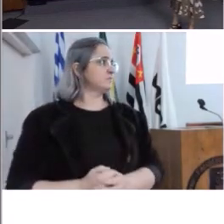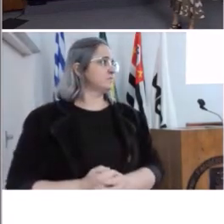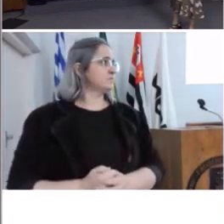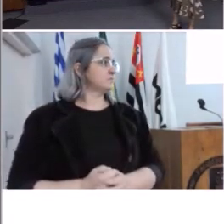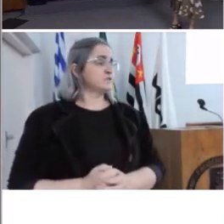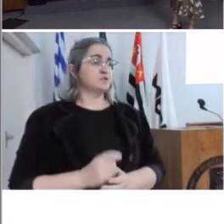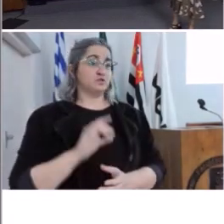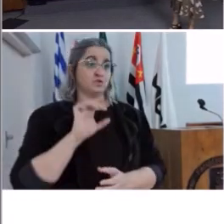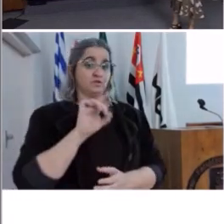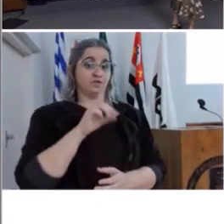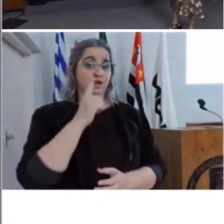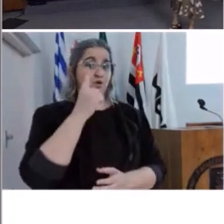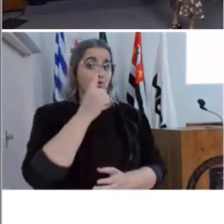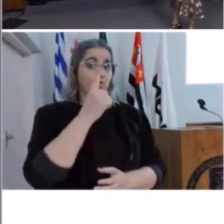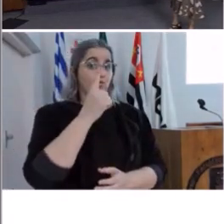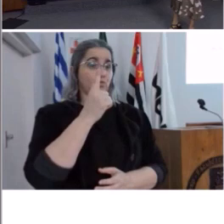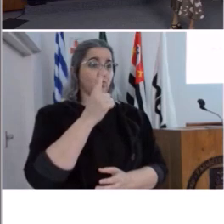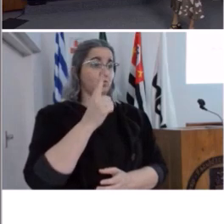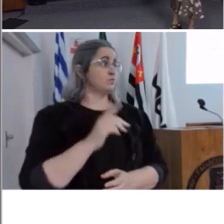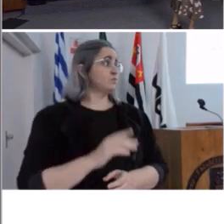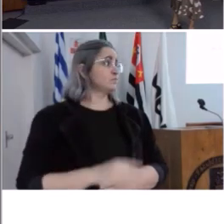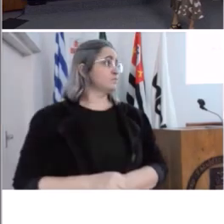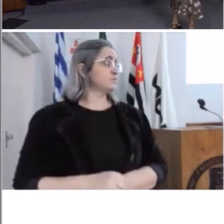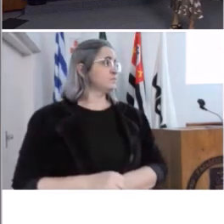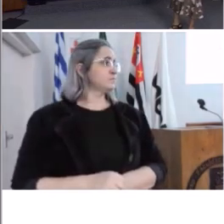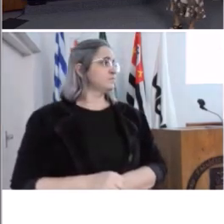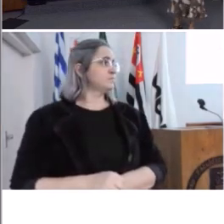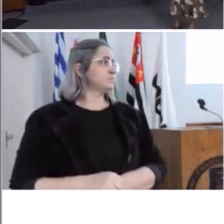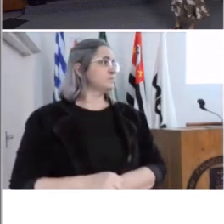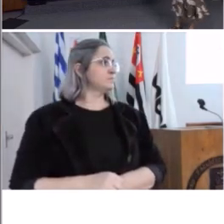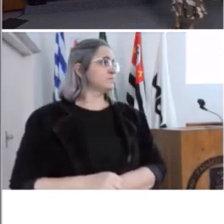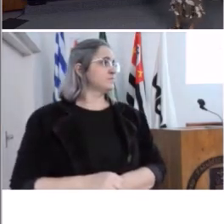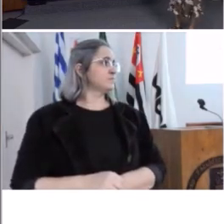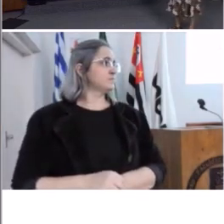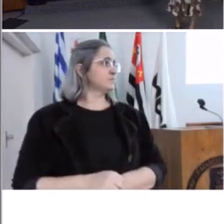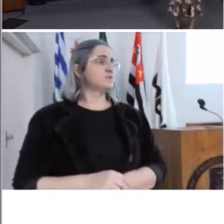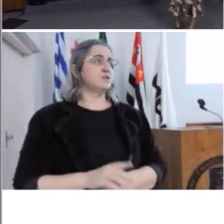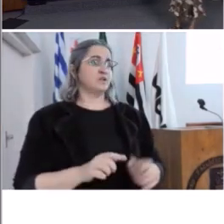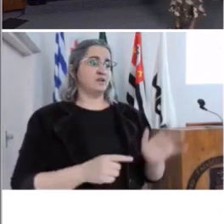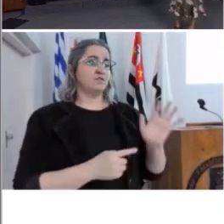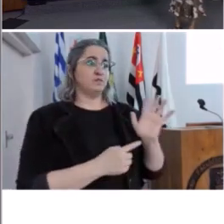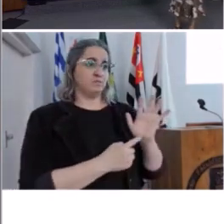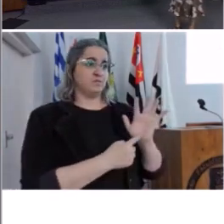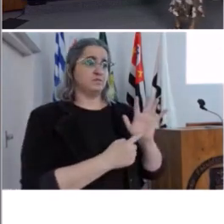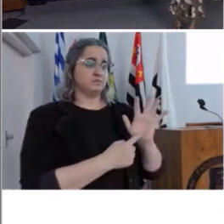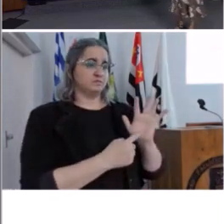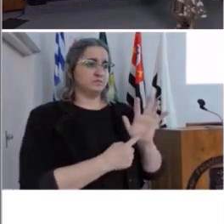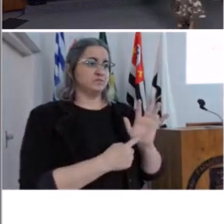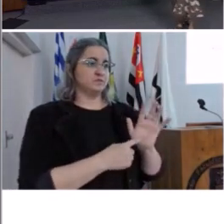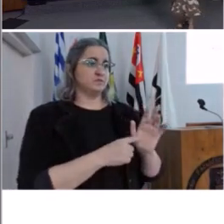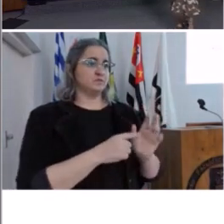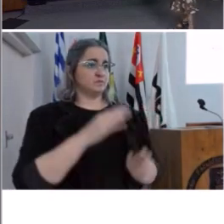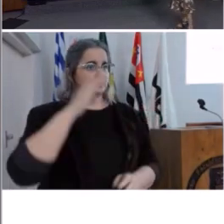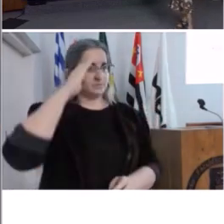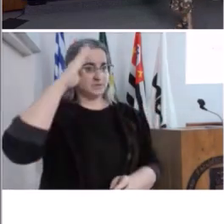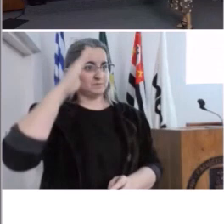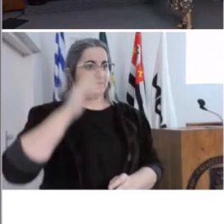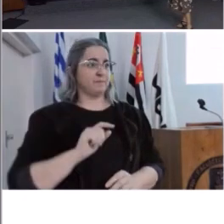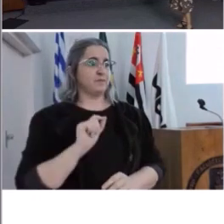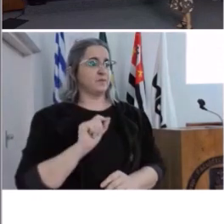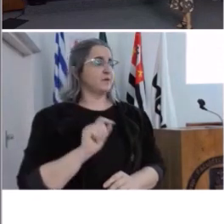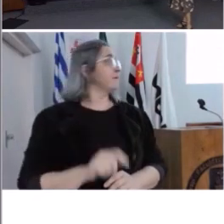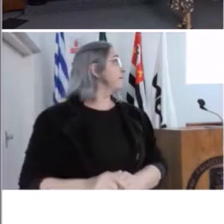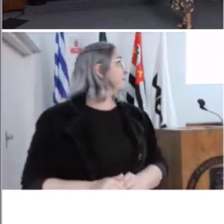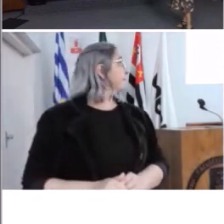uma coisinha para falar, não vou conseguir falar todos. Eu acho que eu vou dar um destaque para o transtorno. Vamos lá. Vamos no